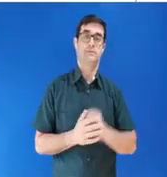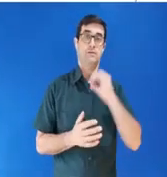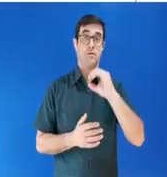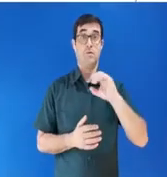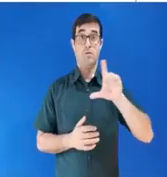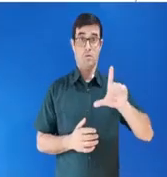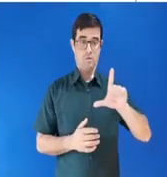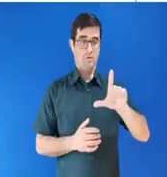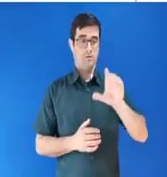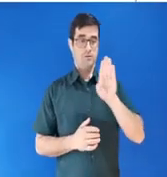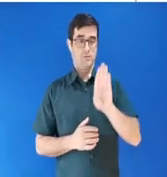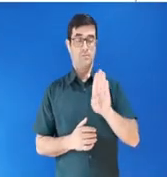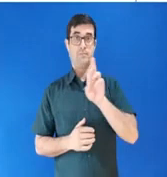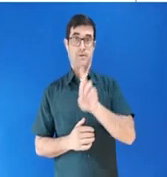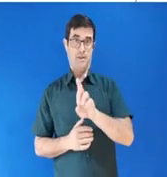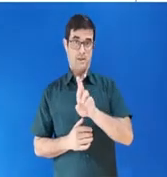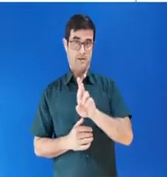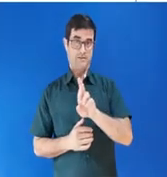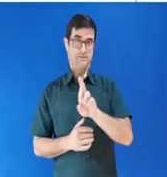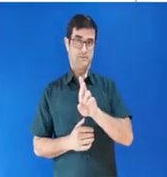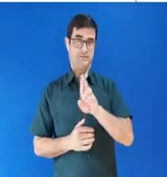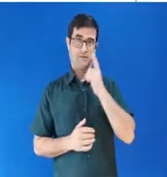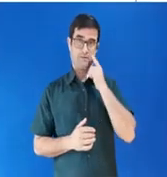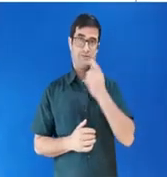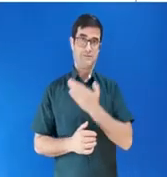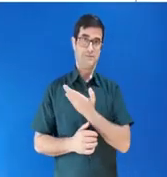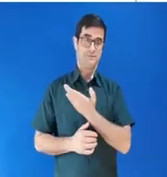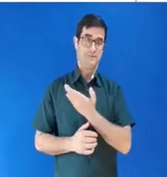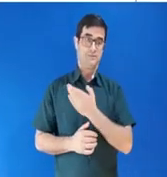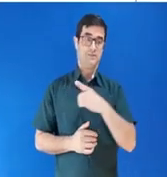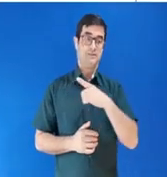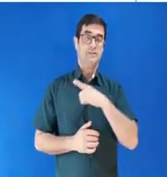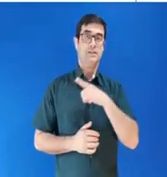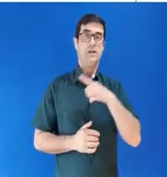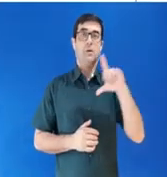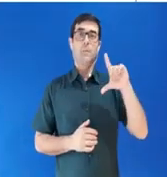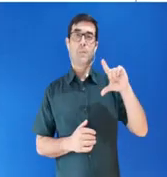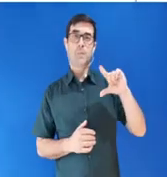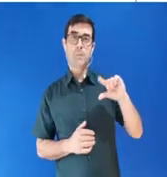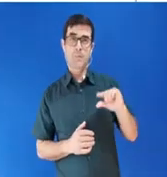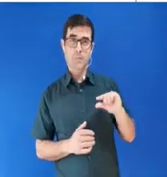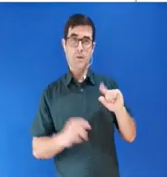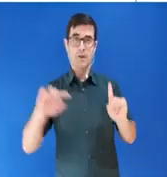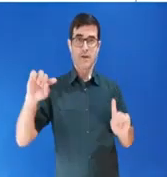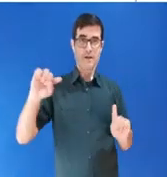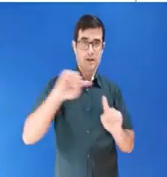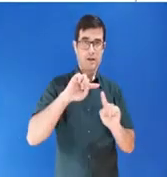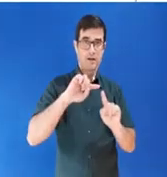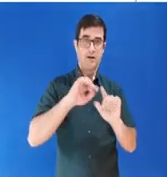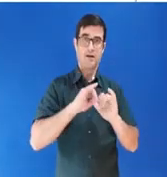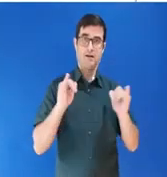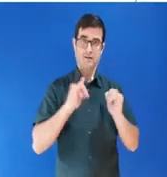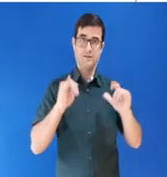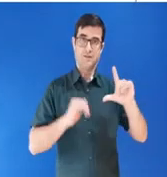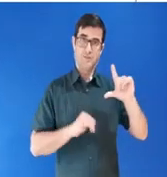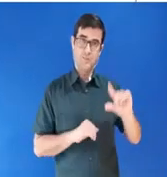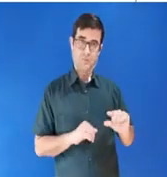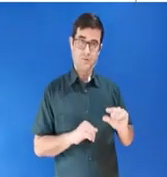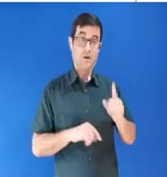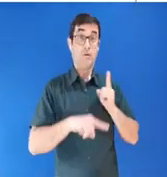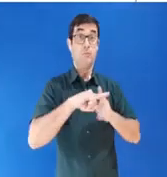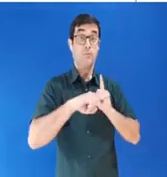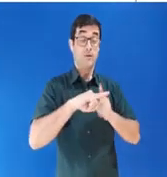uma diminuição na afinidade eletrônica. Por quê? Porque o cloro apresenta uma